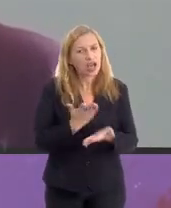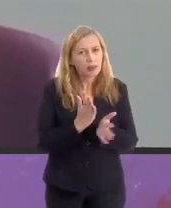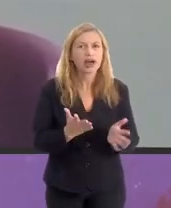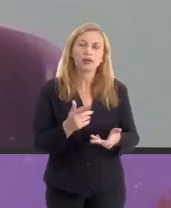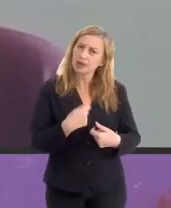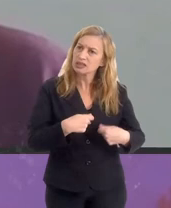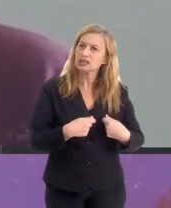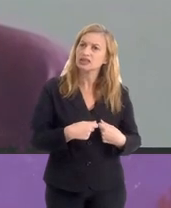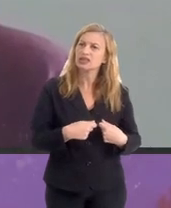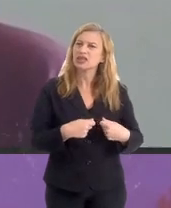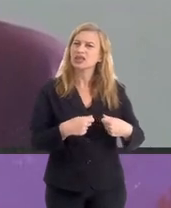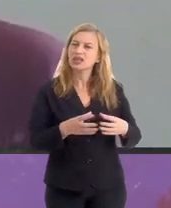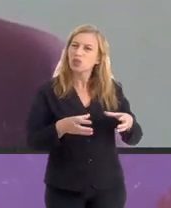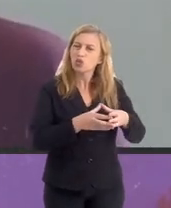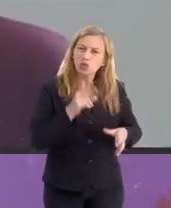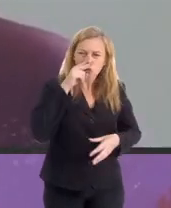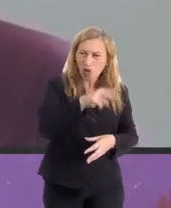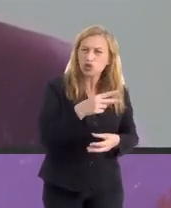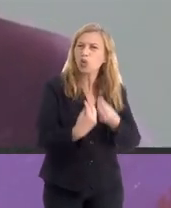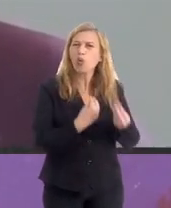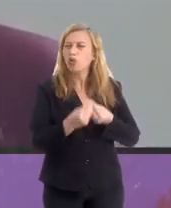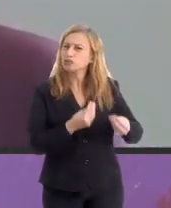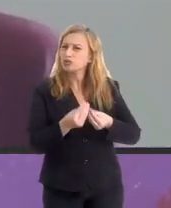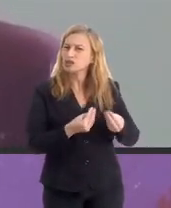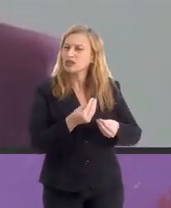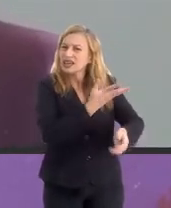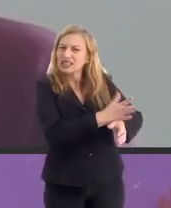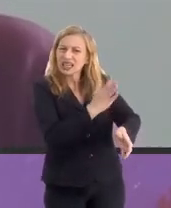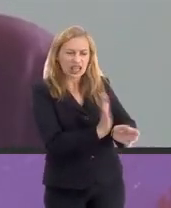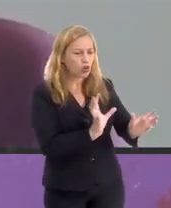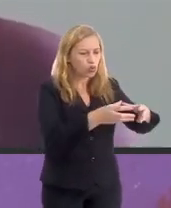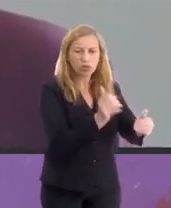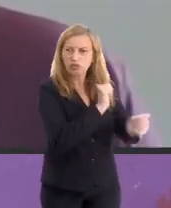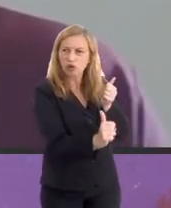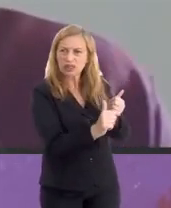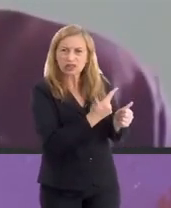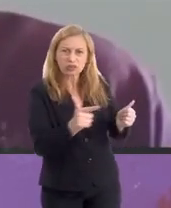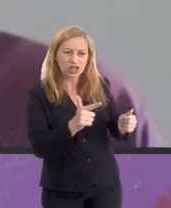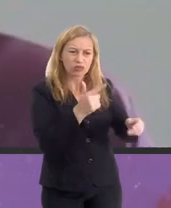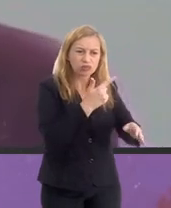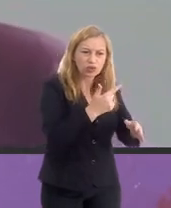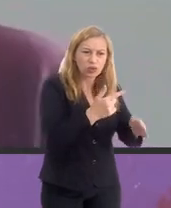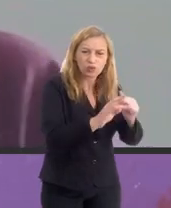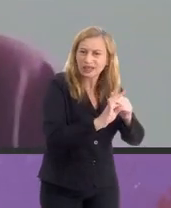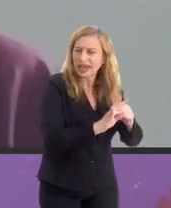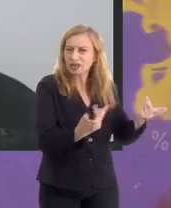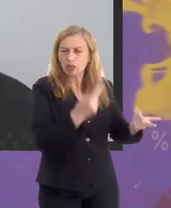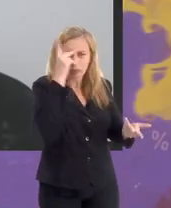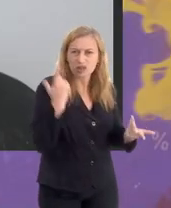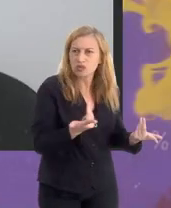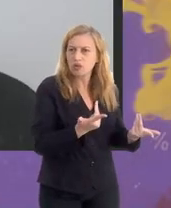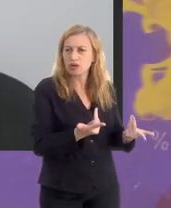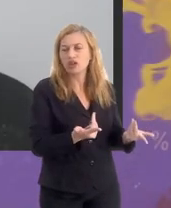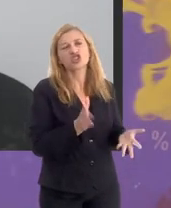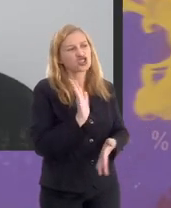deveria mais acontecer e é uma categoria forte como é que você vai treinar um clube se você não tem um técnico